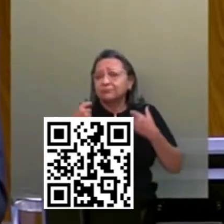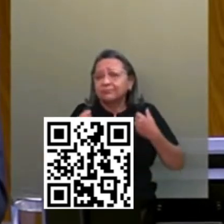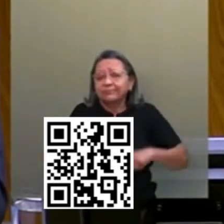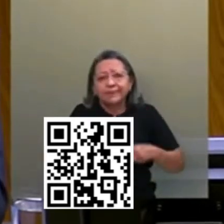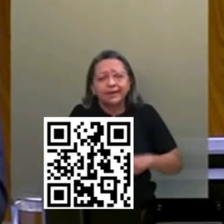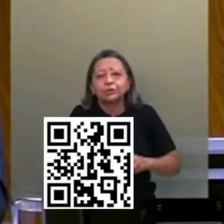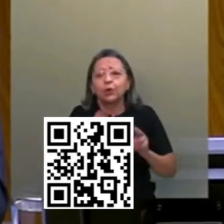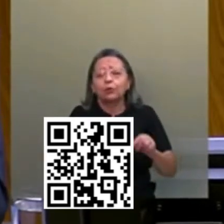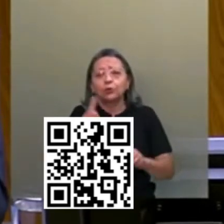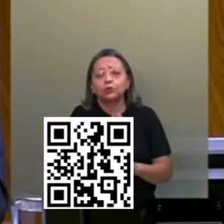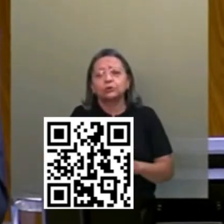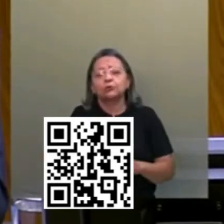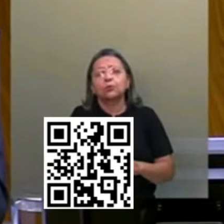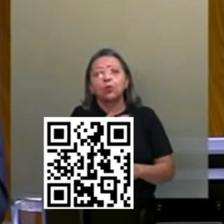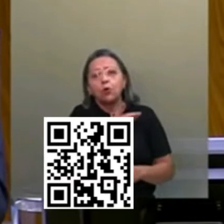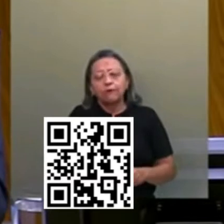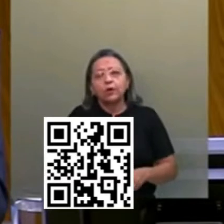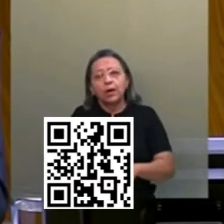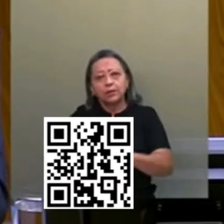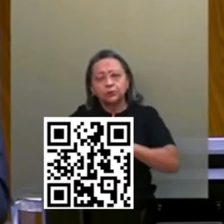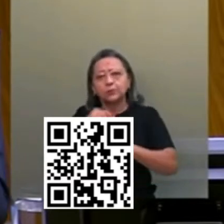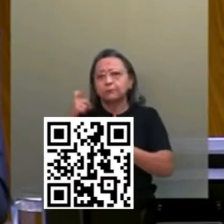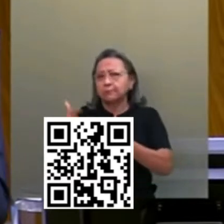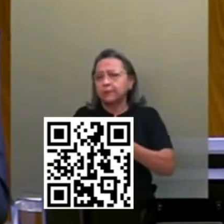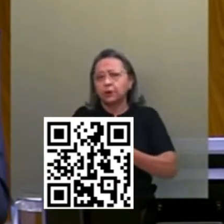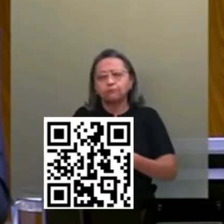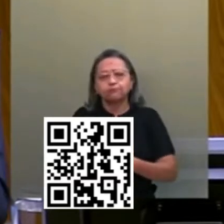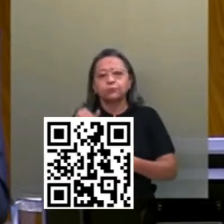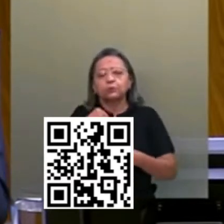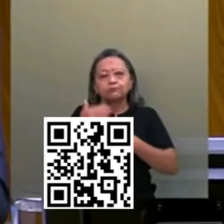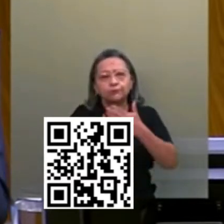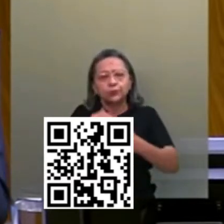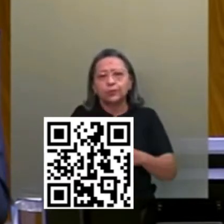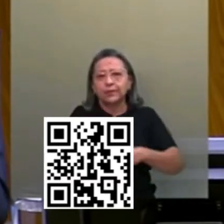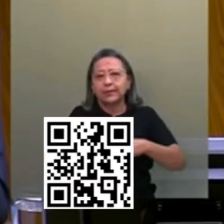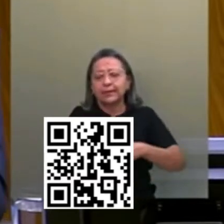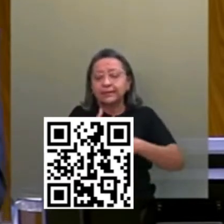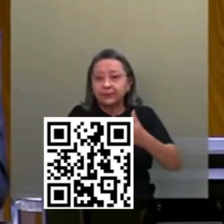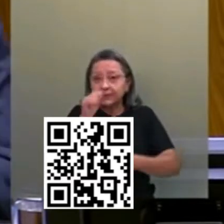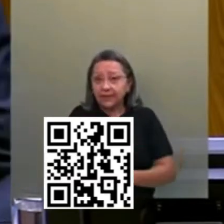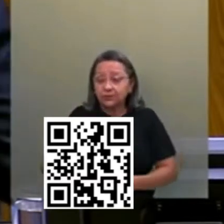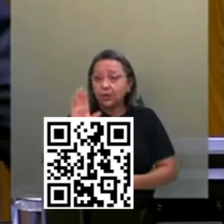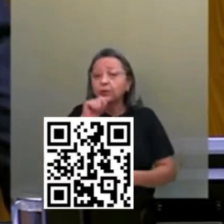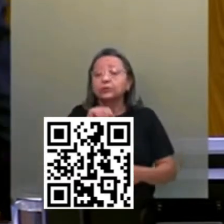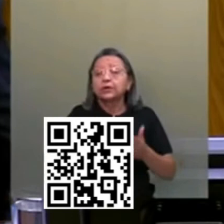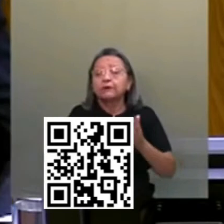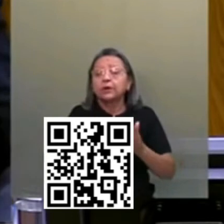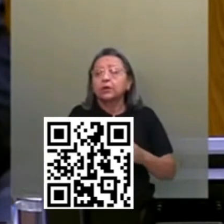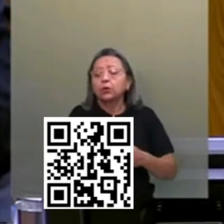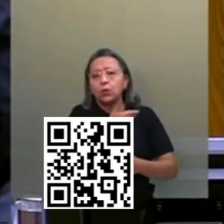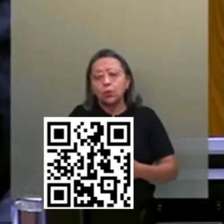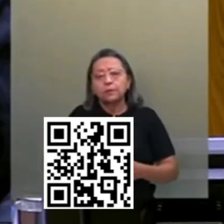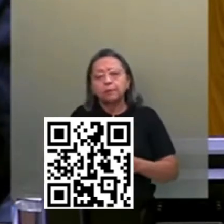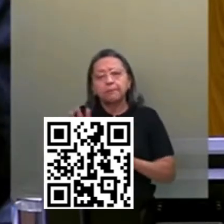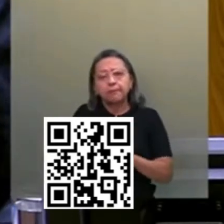nosso, o Estado assume o papel preponderante de fomentador do crescimento nacional. Isso significa que o Estado deve participar da